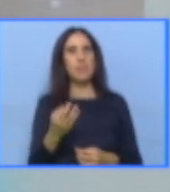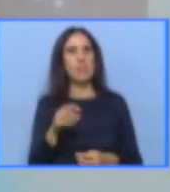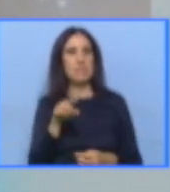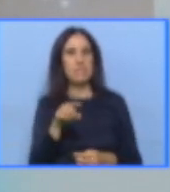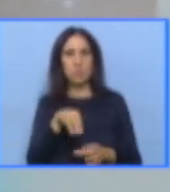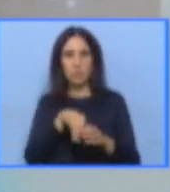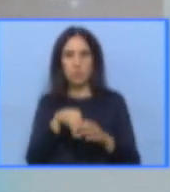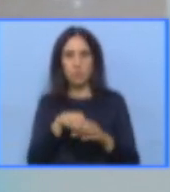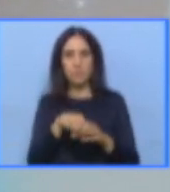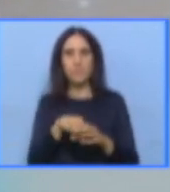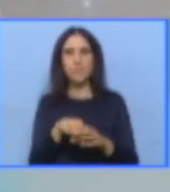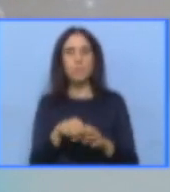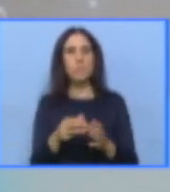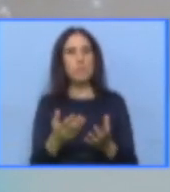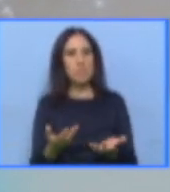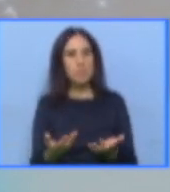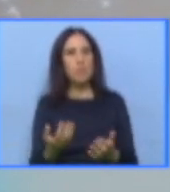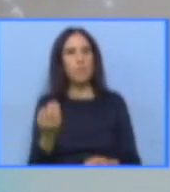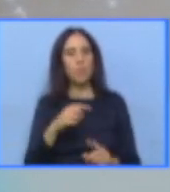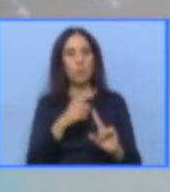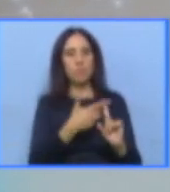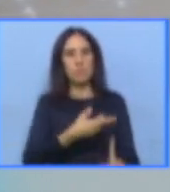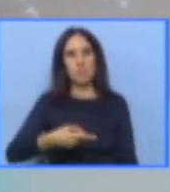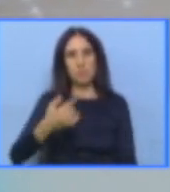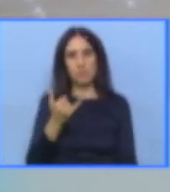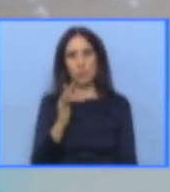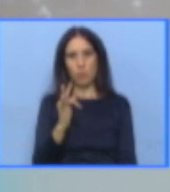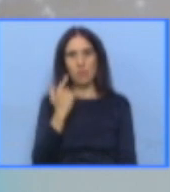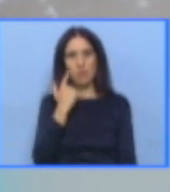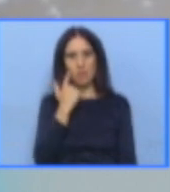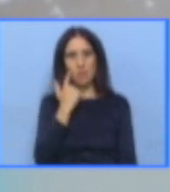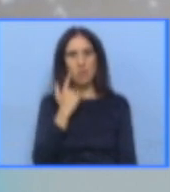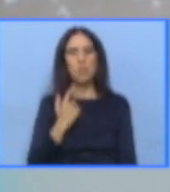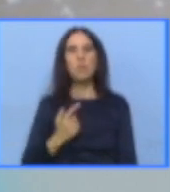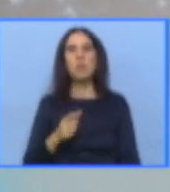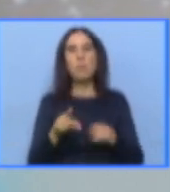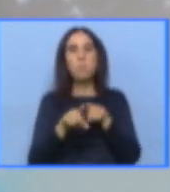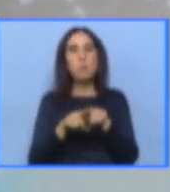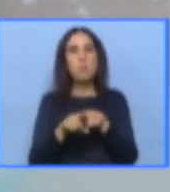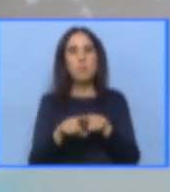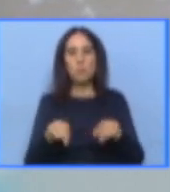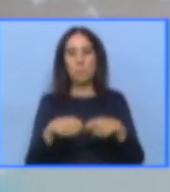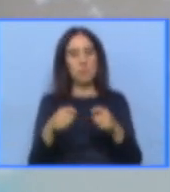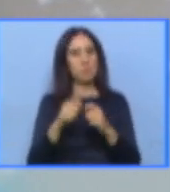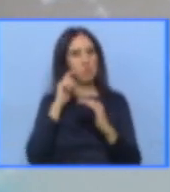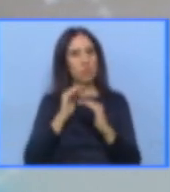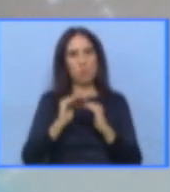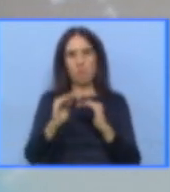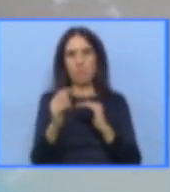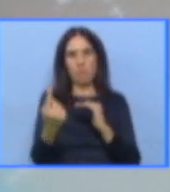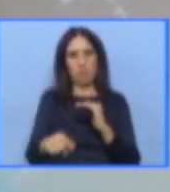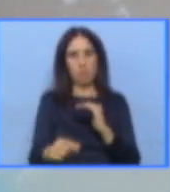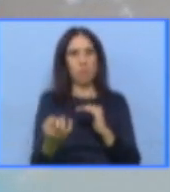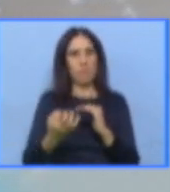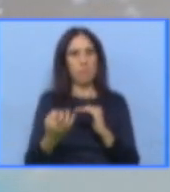neste contexto que chegamos a 1924, Politicamente, o partido estava estável,